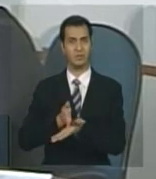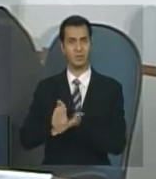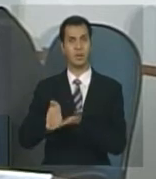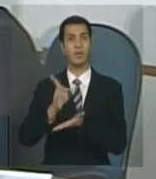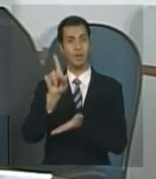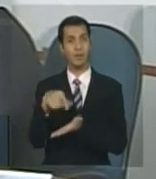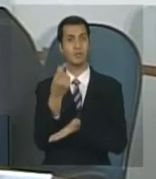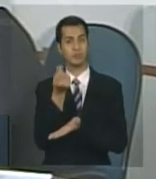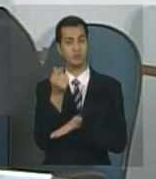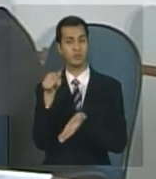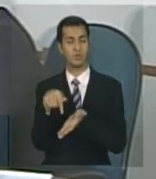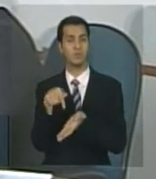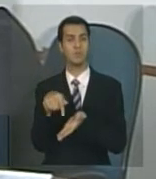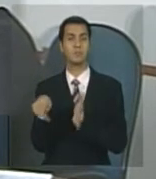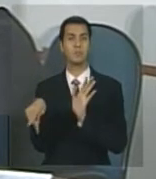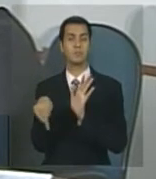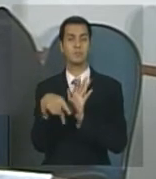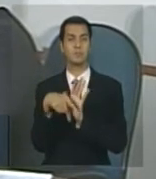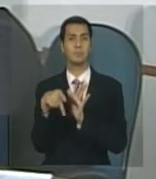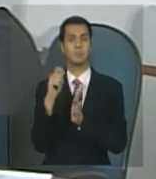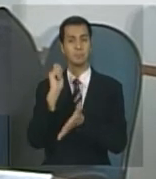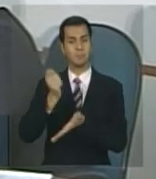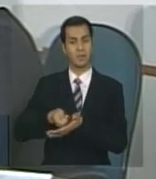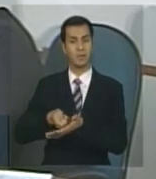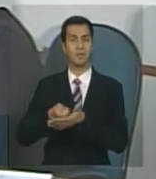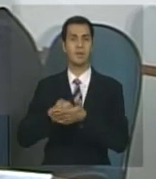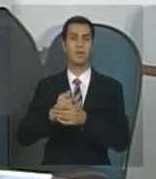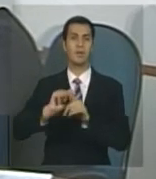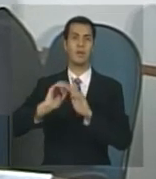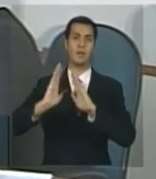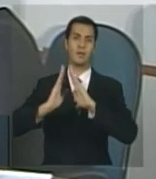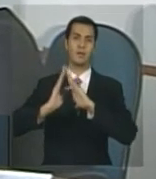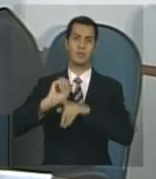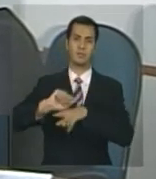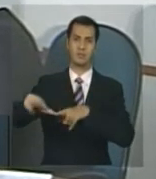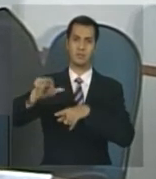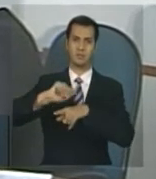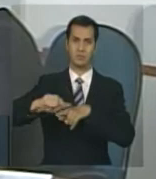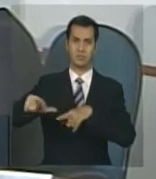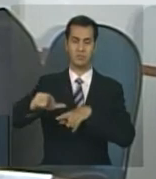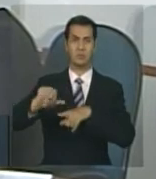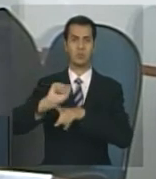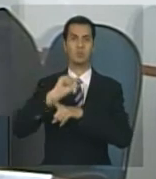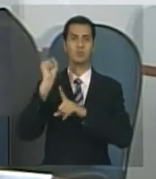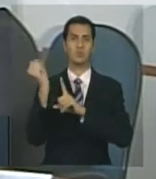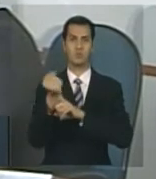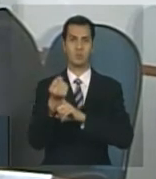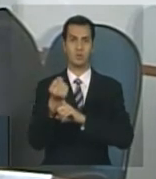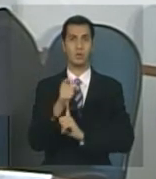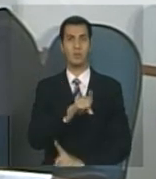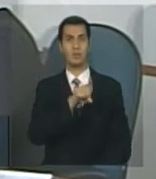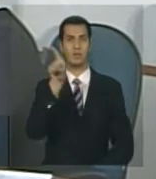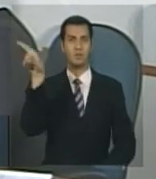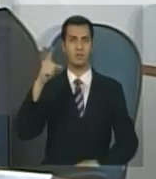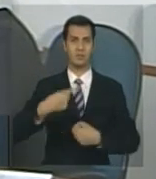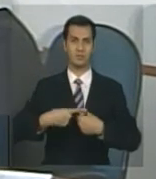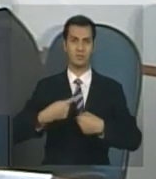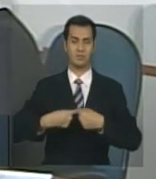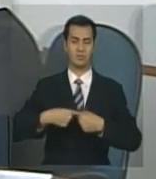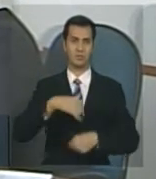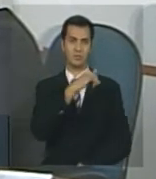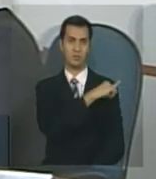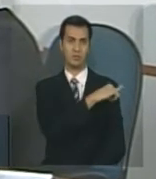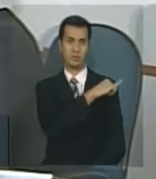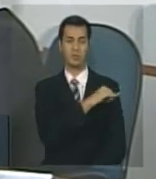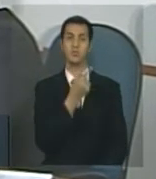do aluguel social. É importante lembrar que no Rio de Janeiro essa é uma despesa muito